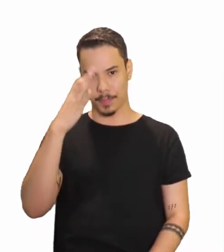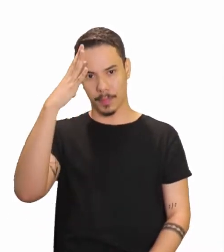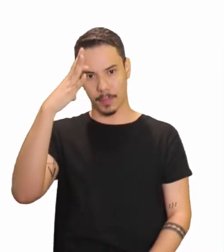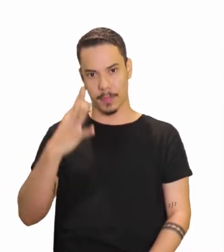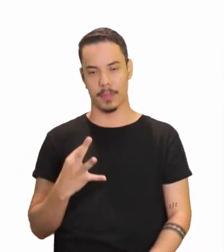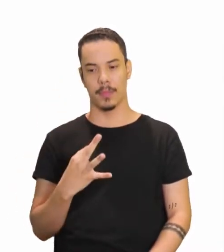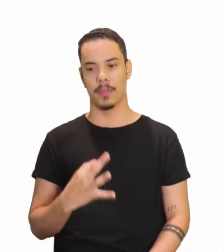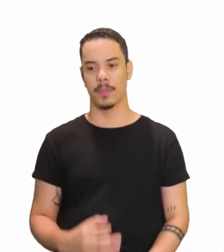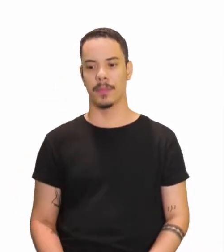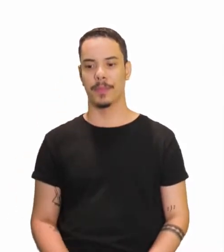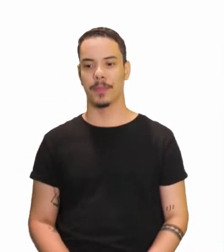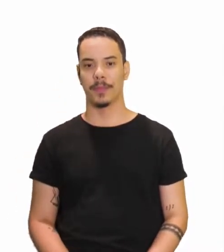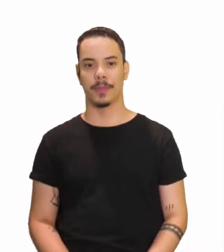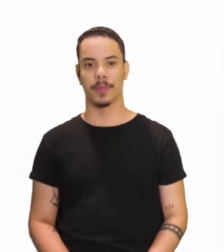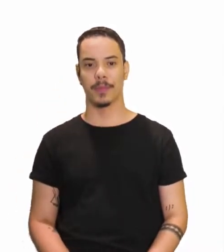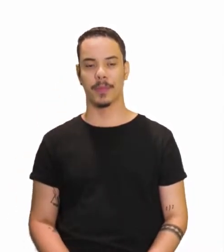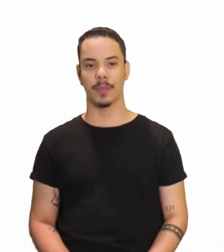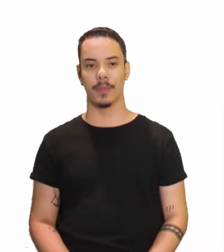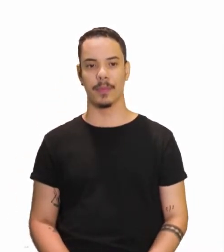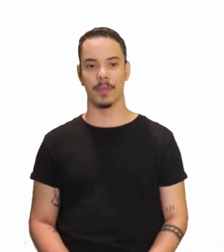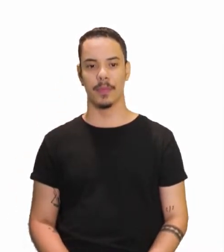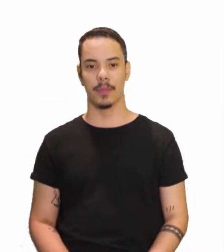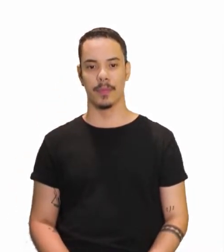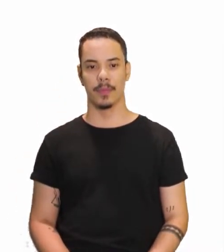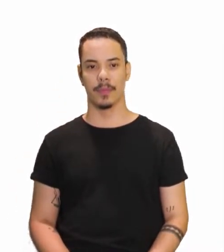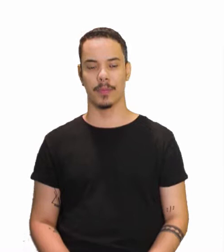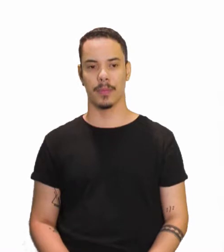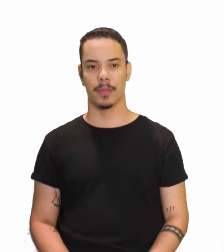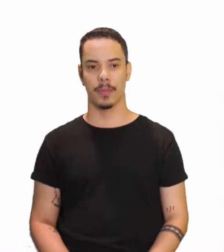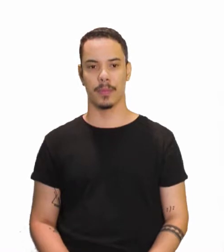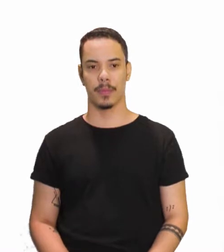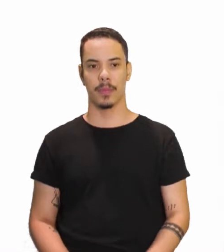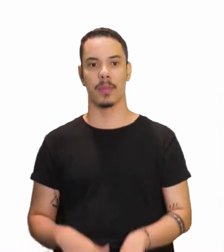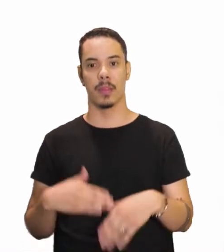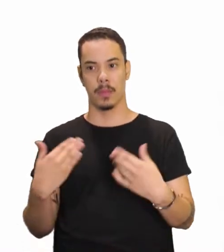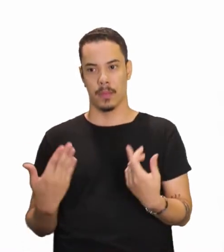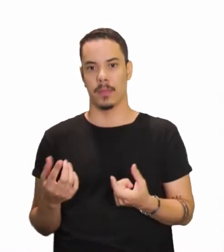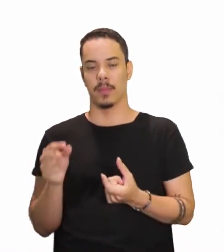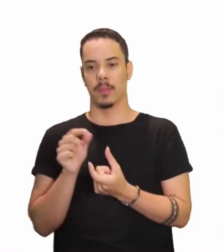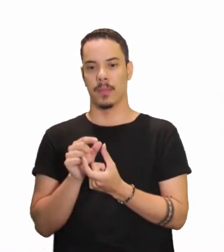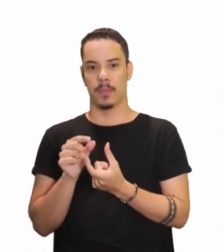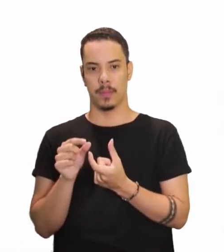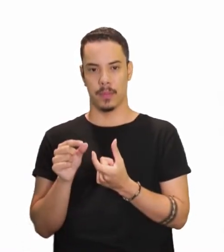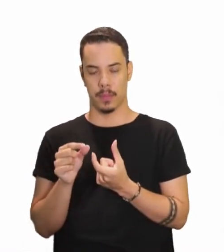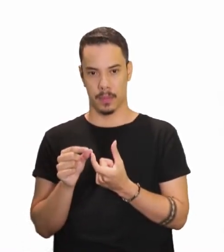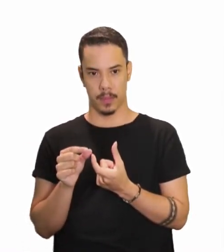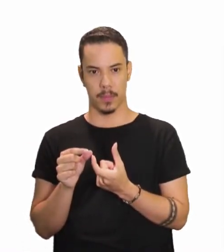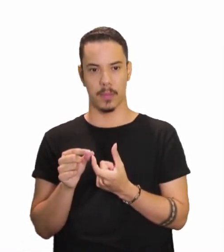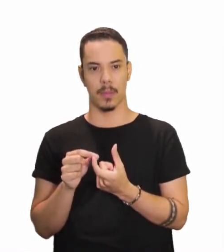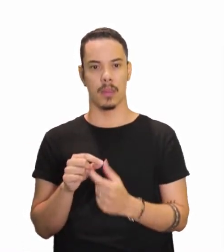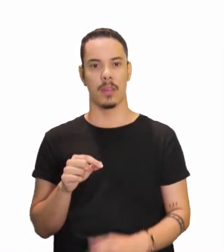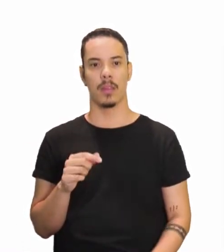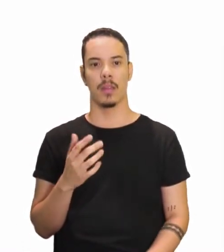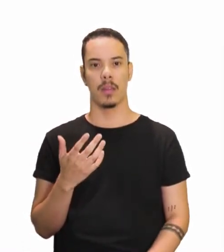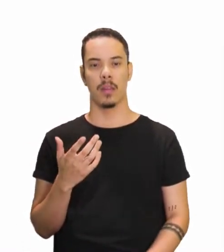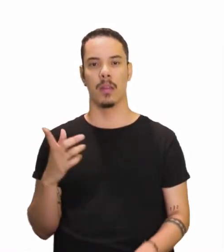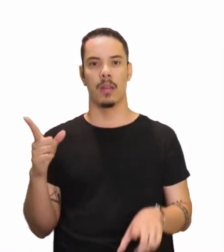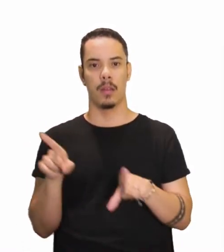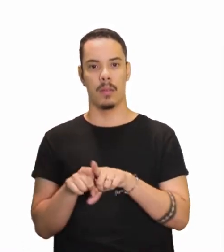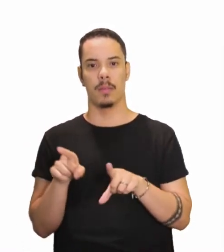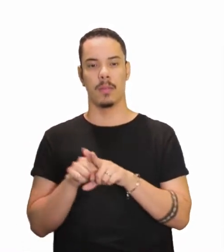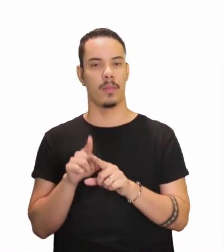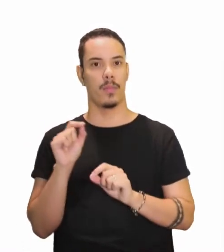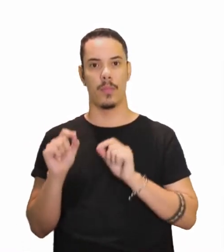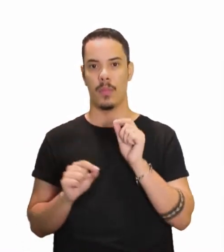partir do conceito. Então, leve em consideração que fonema, tá? Os fonemas